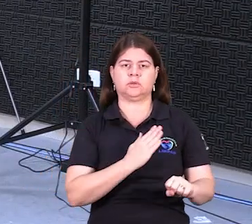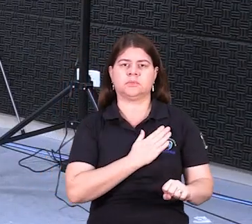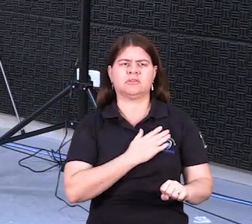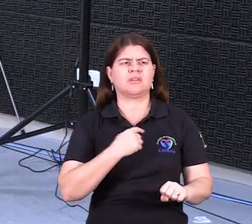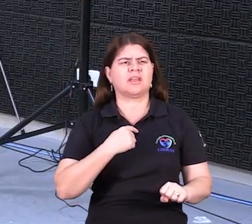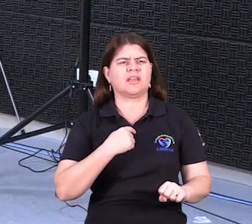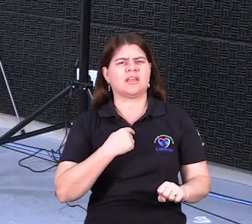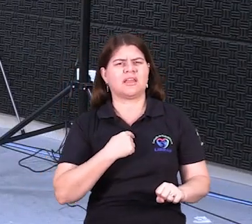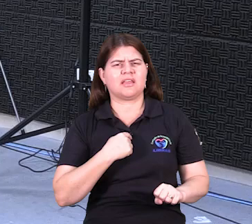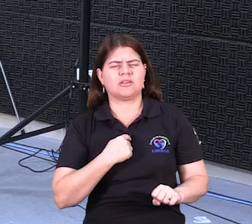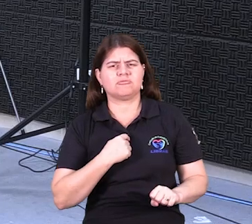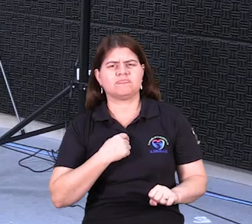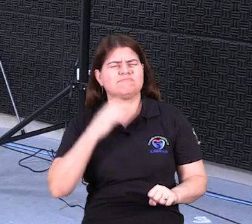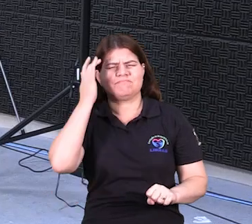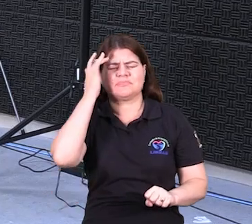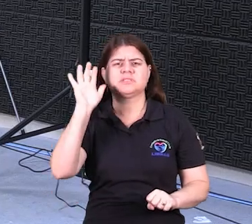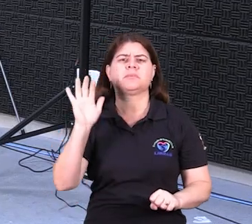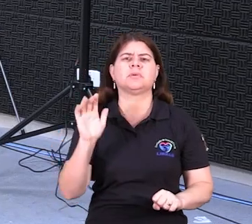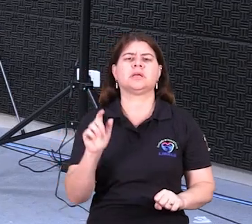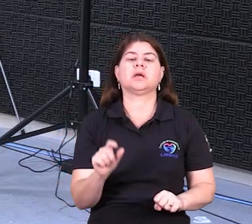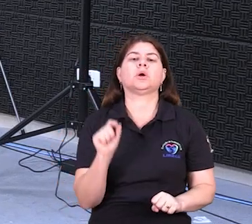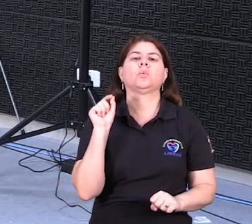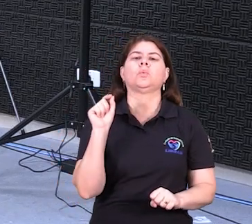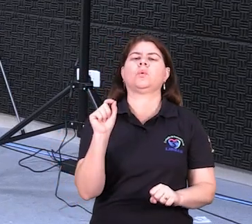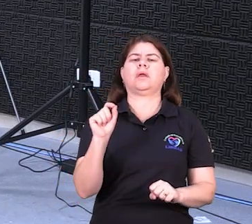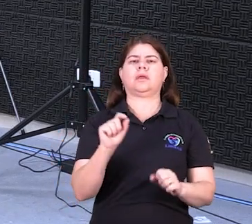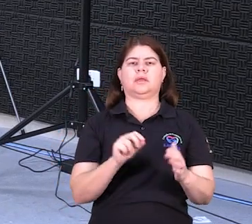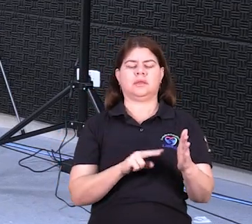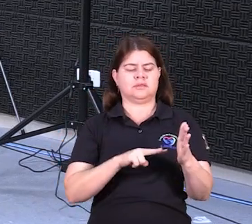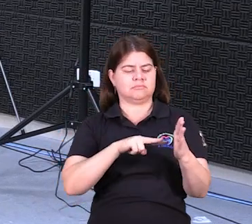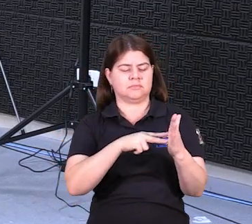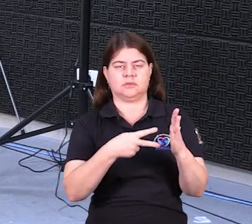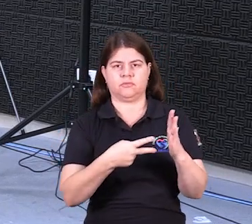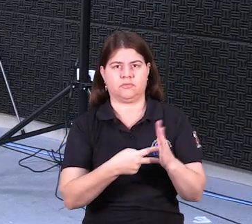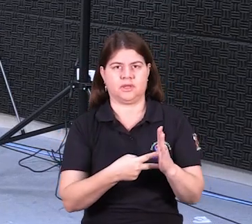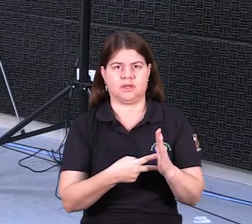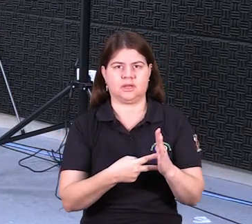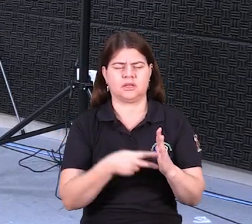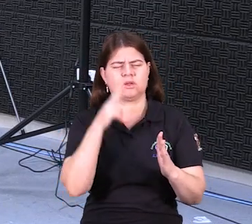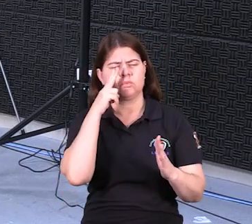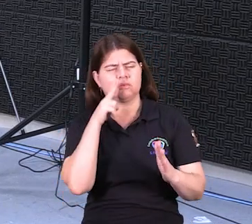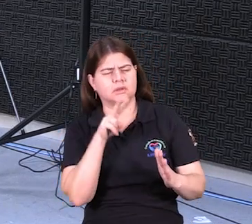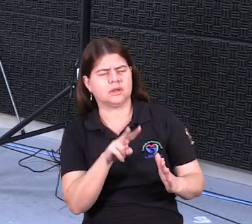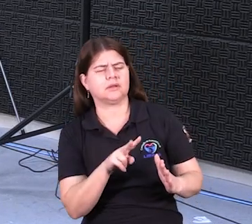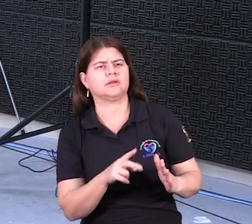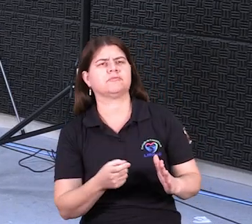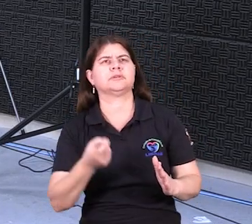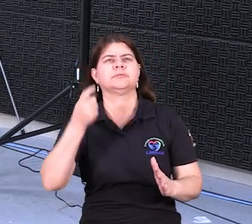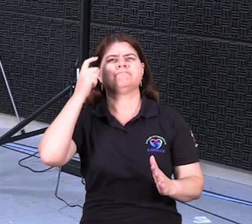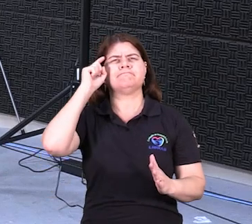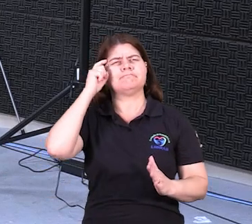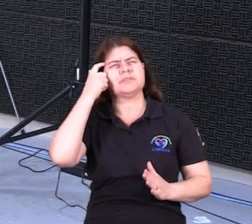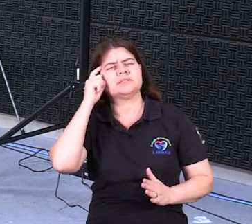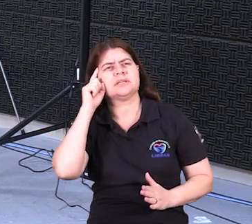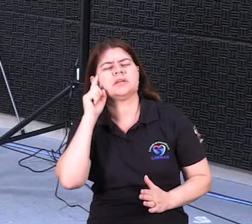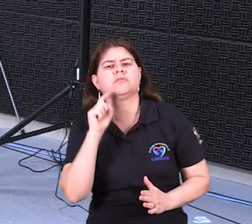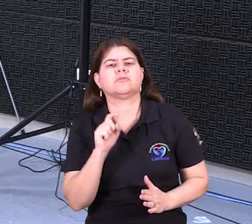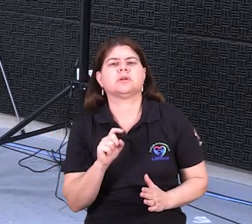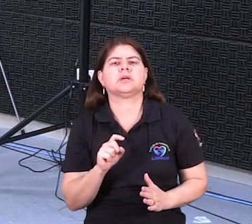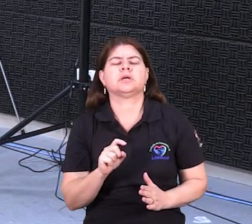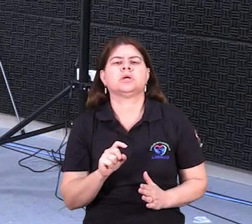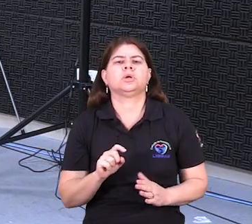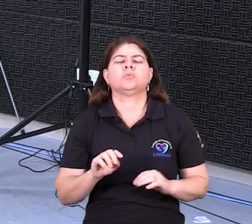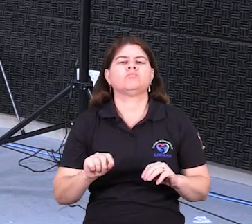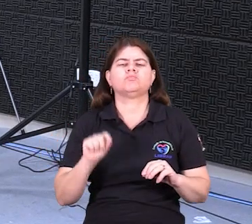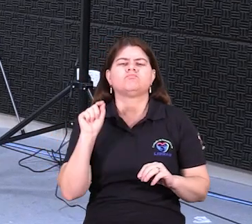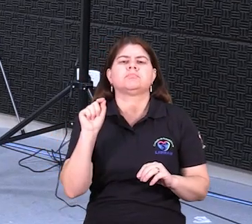né? Eu olhava aquela construção, mas não tinha parado para pensar, nossa, mas o que